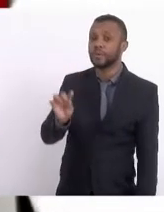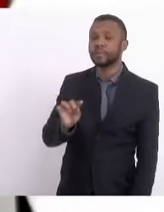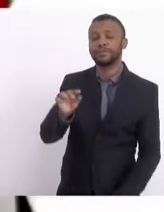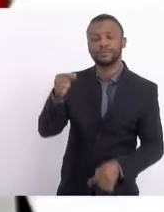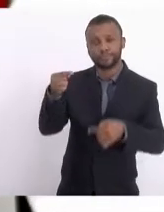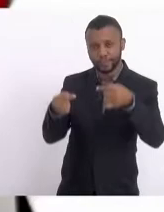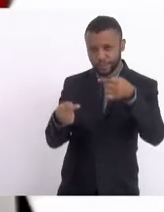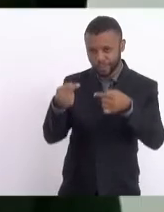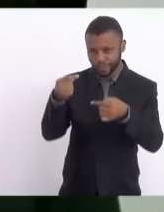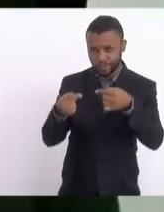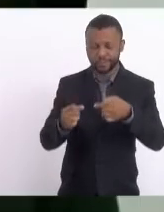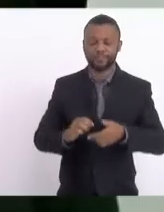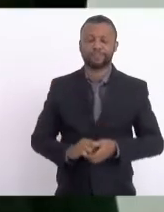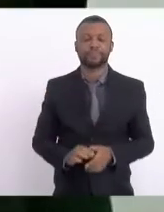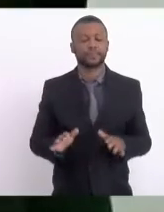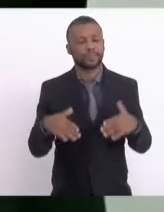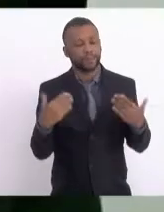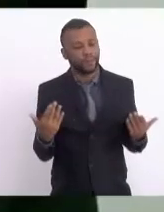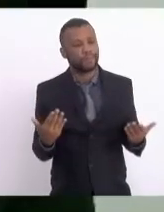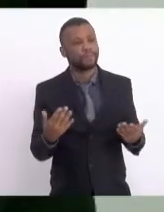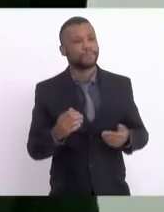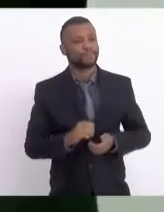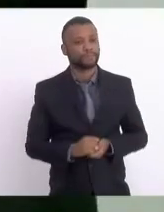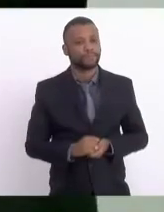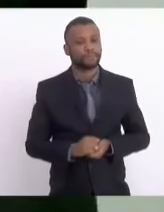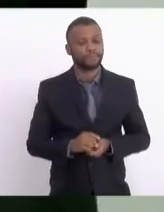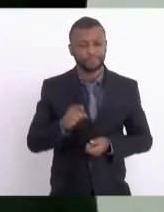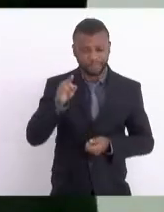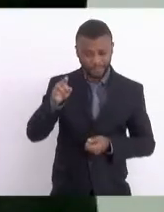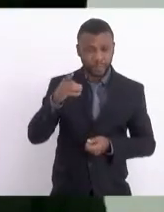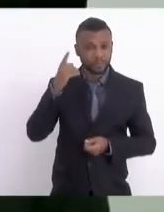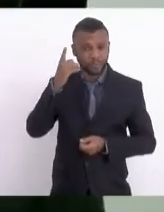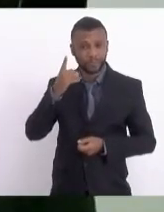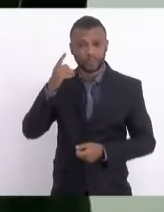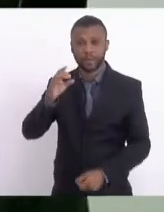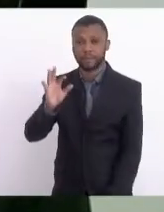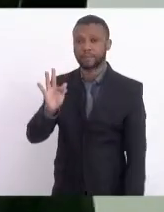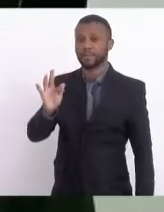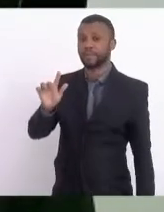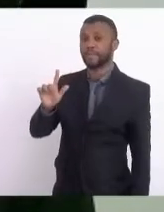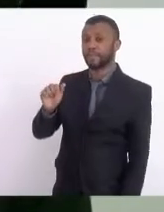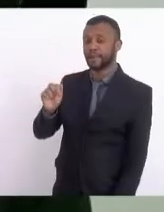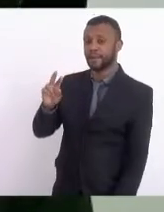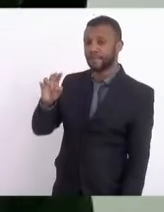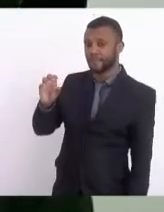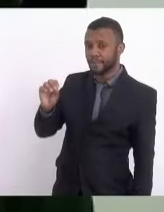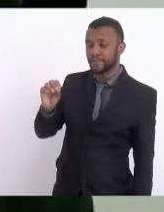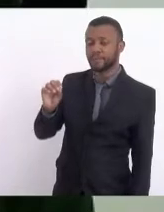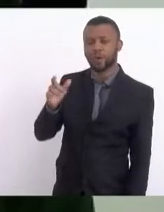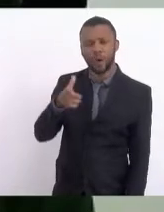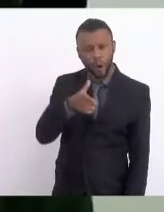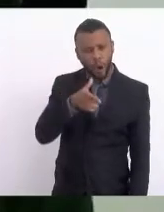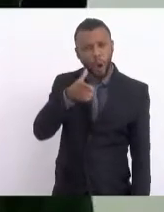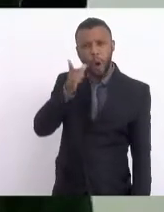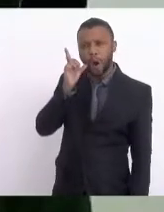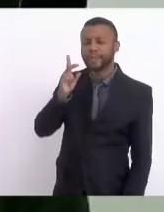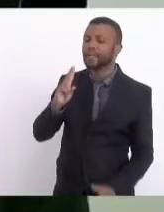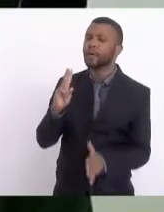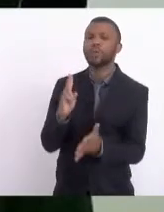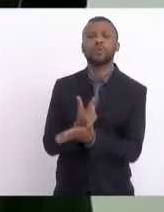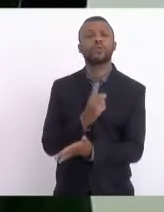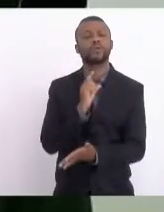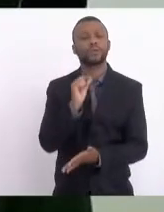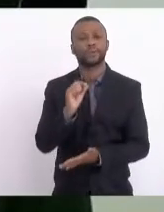discutir. Senhora presidente, o deputado Flávio Serafini, no dia de ontem, já